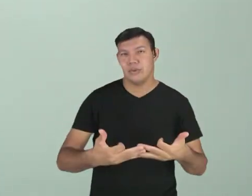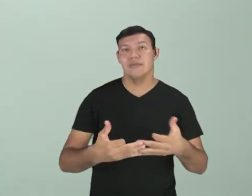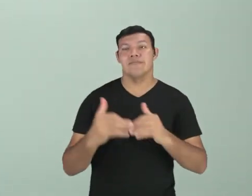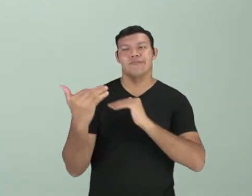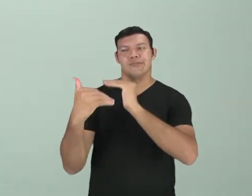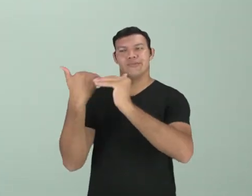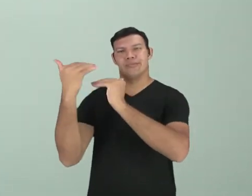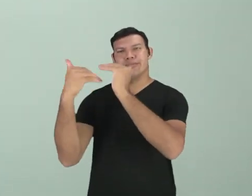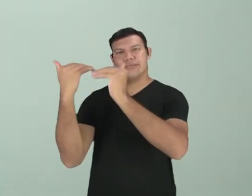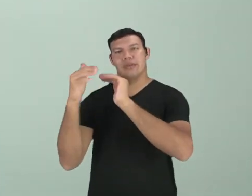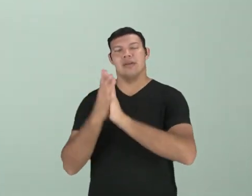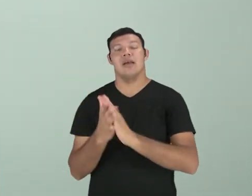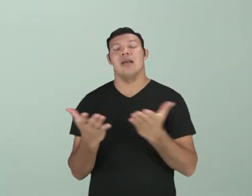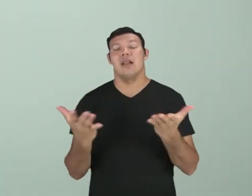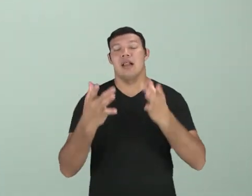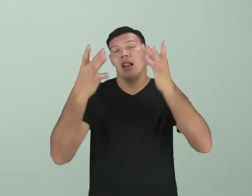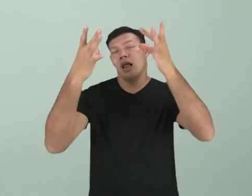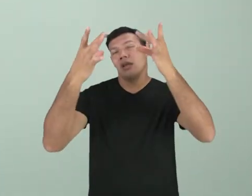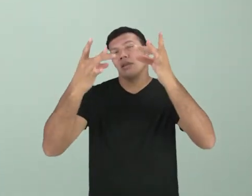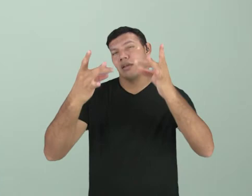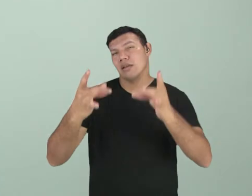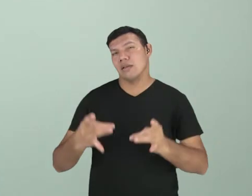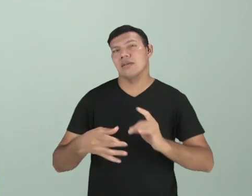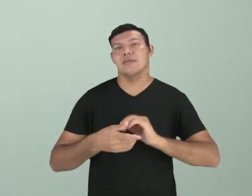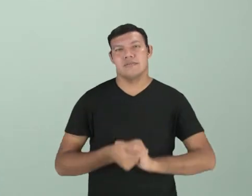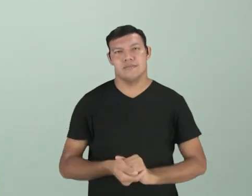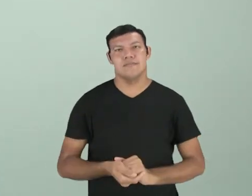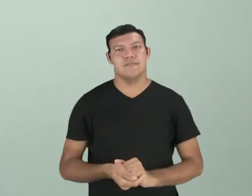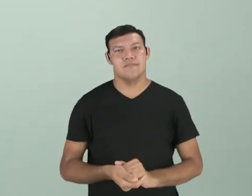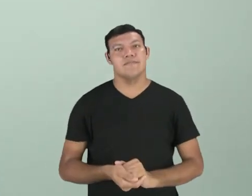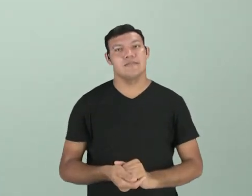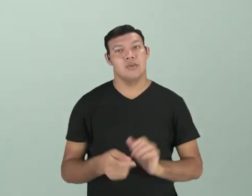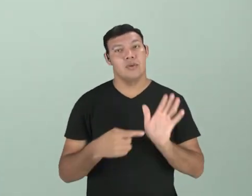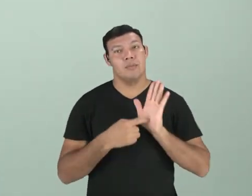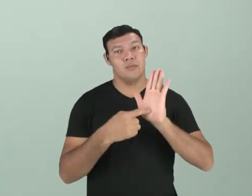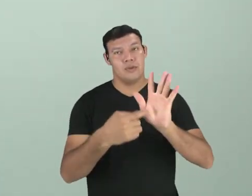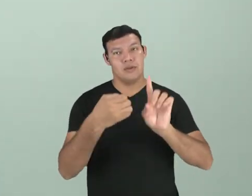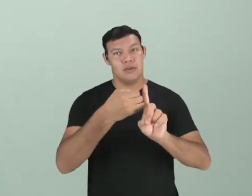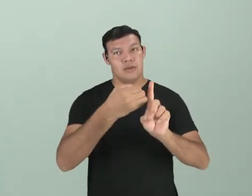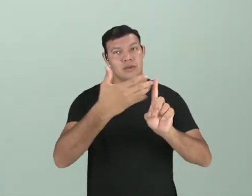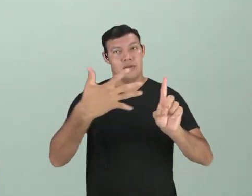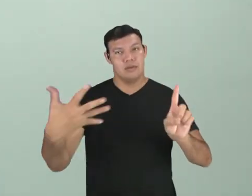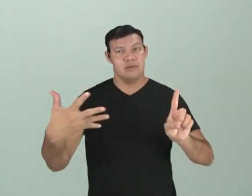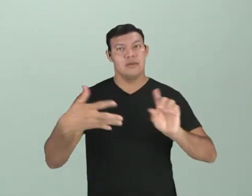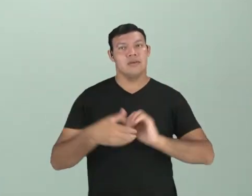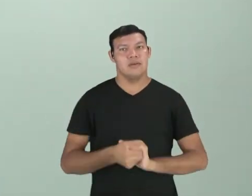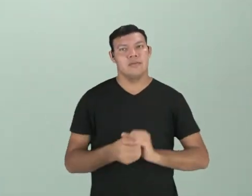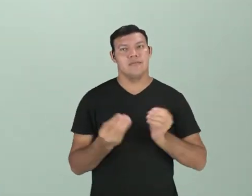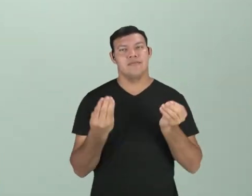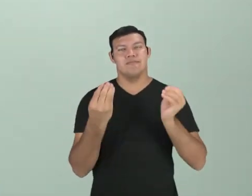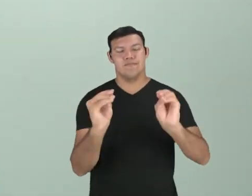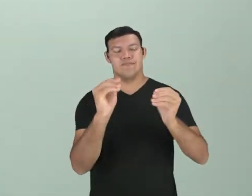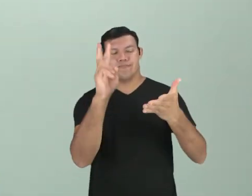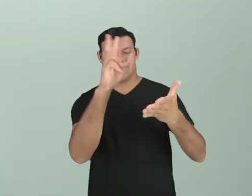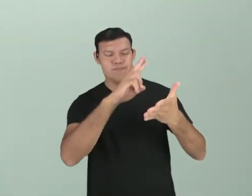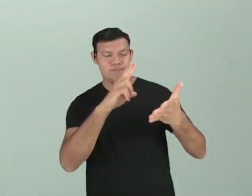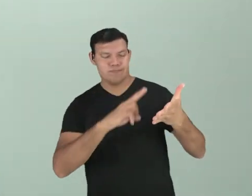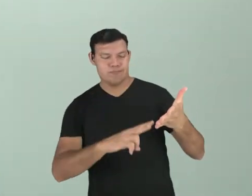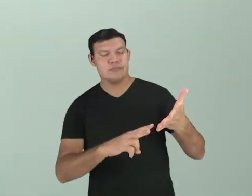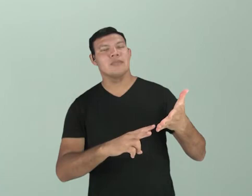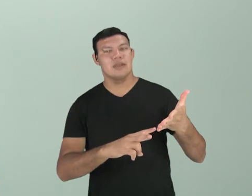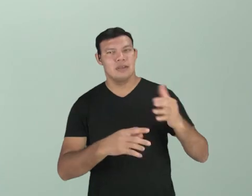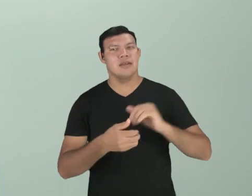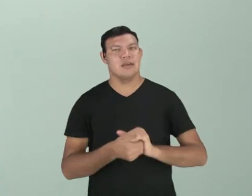vai especificar, você vai trazer seus argumentos, você vai colocar o leitor a par do